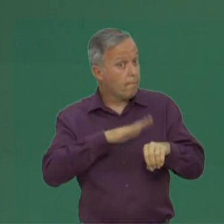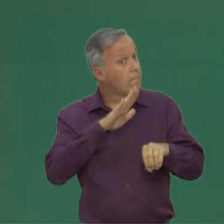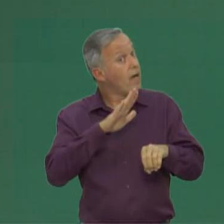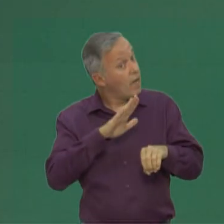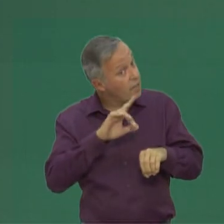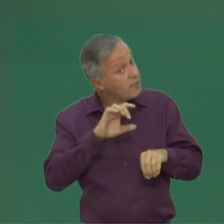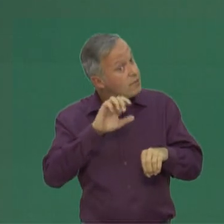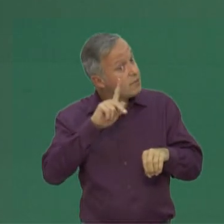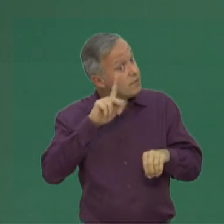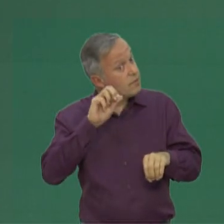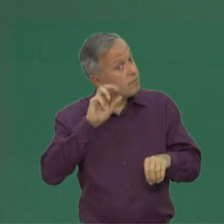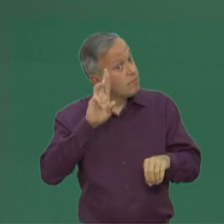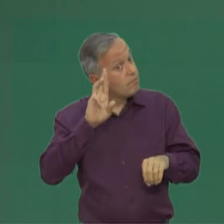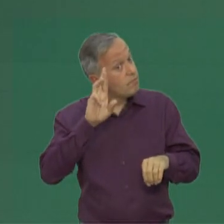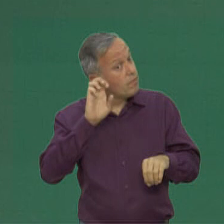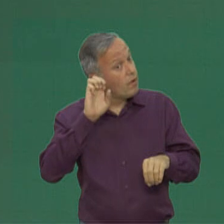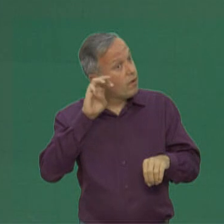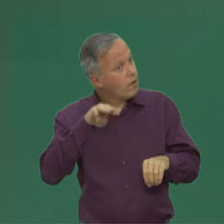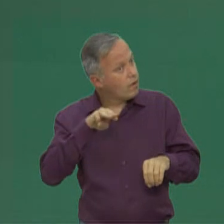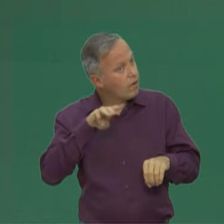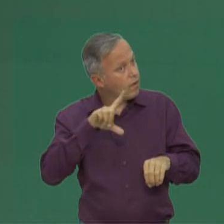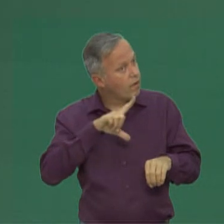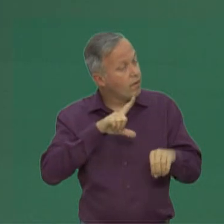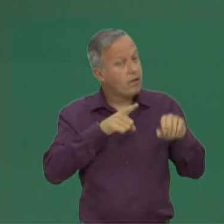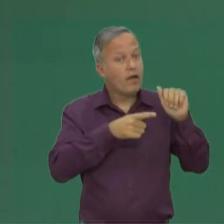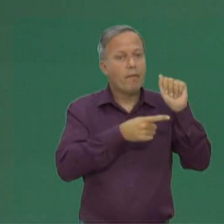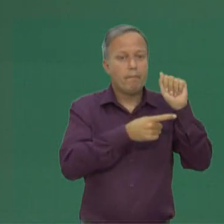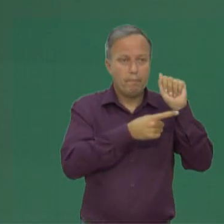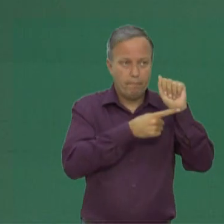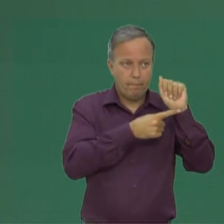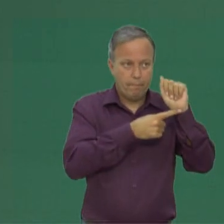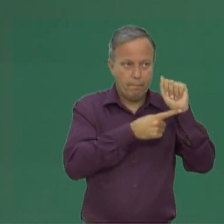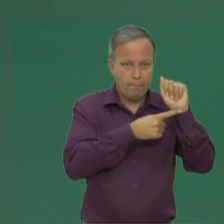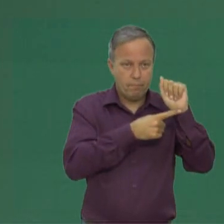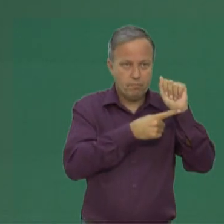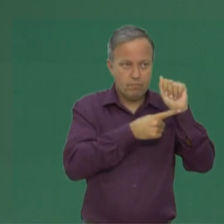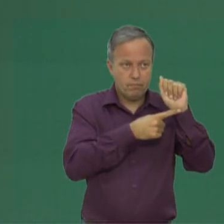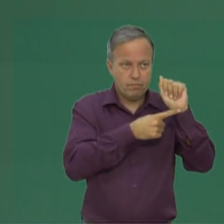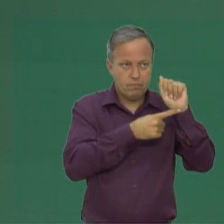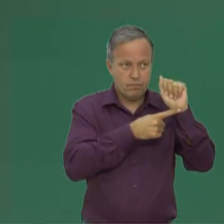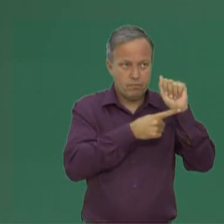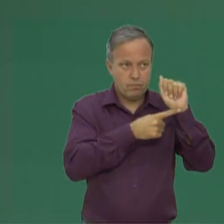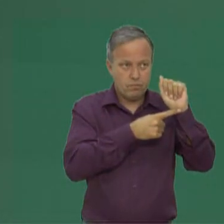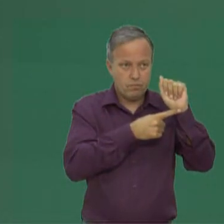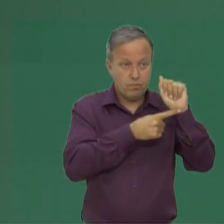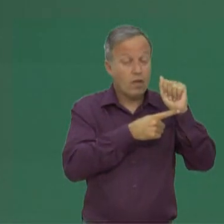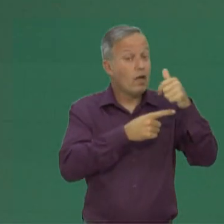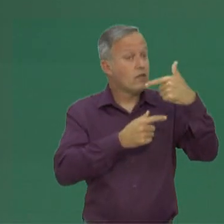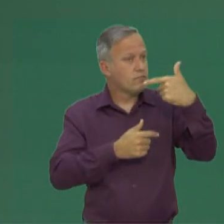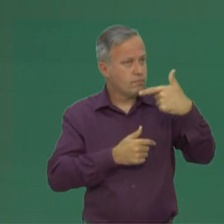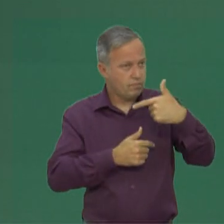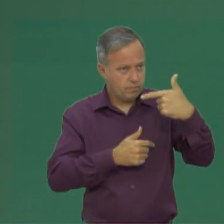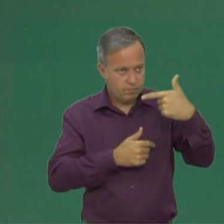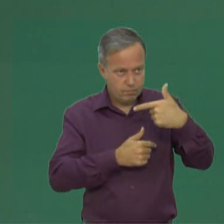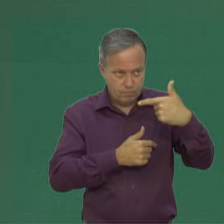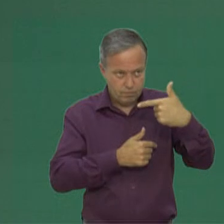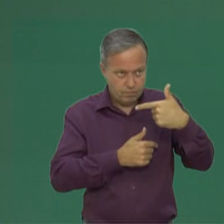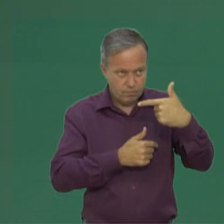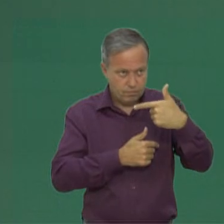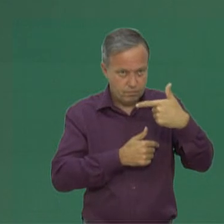porém, vai indicar aqui a adversidade. E, completando